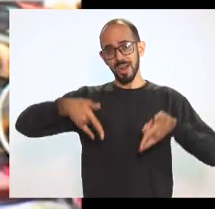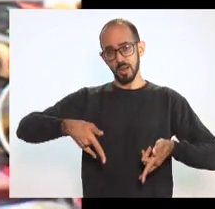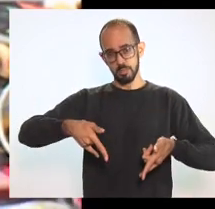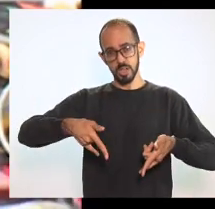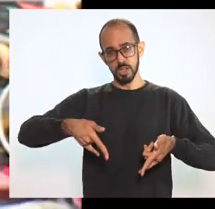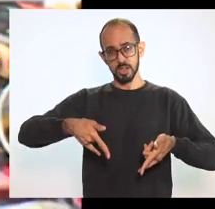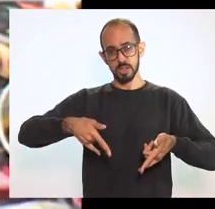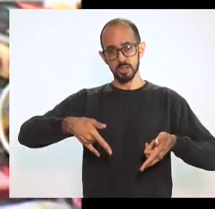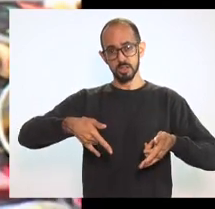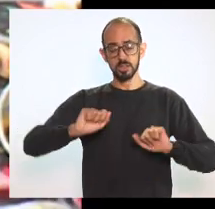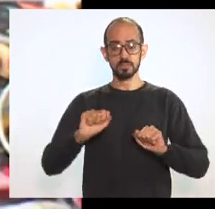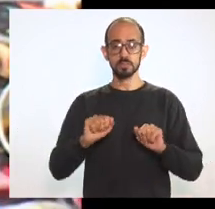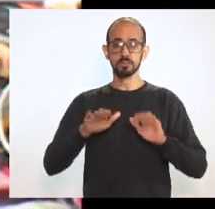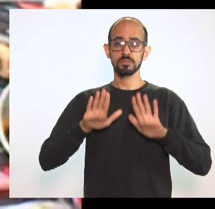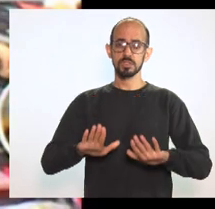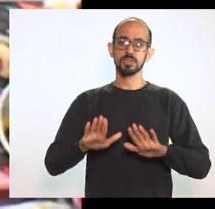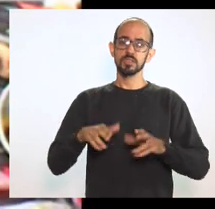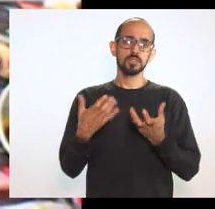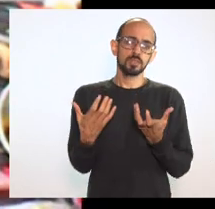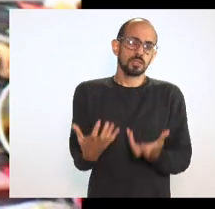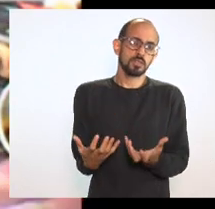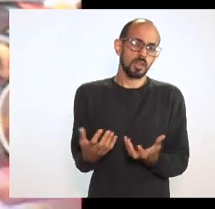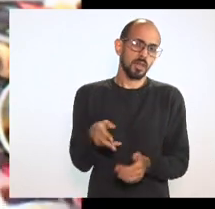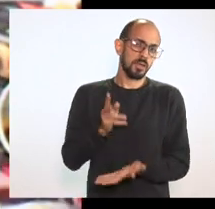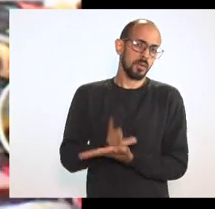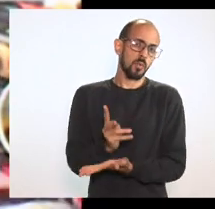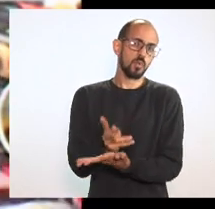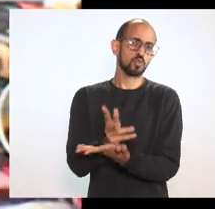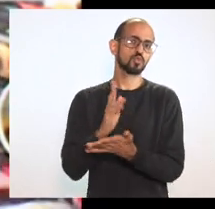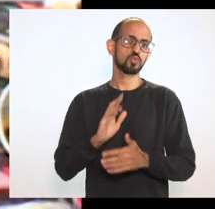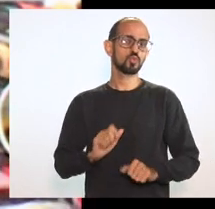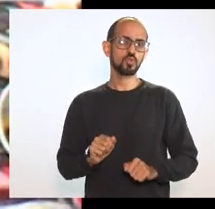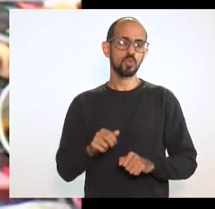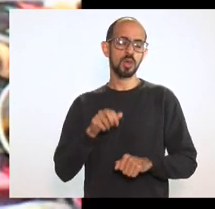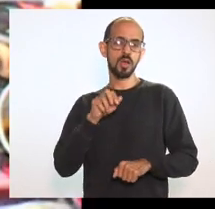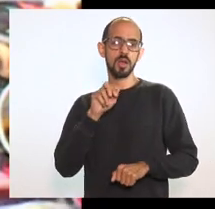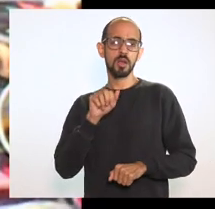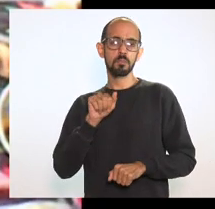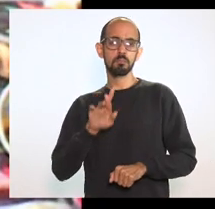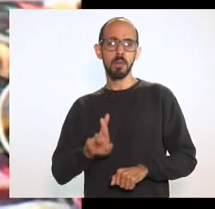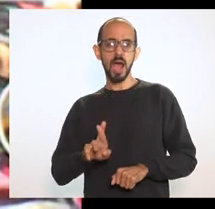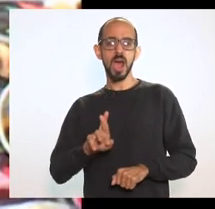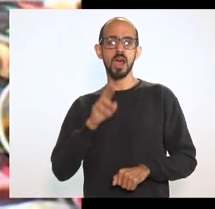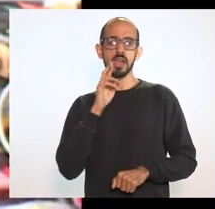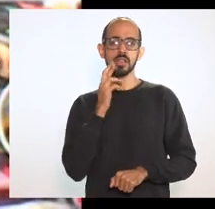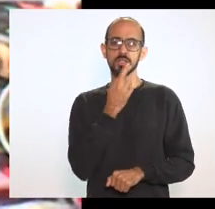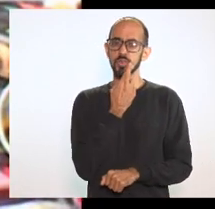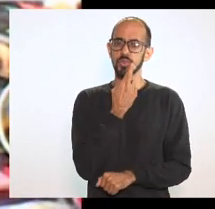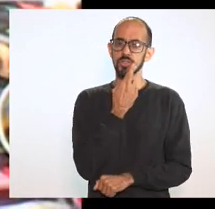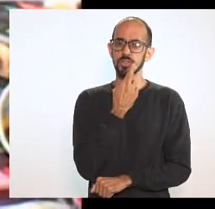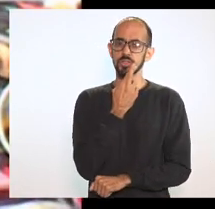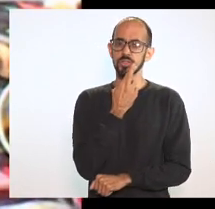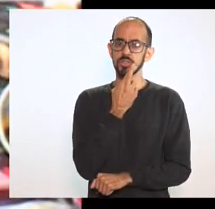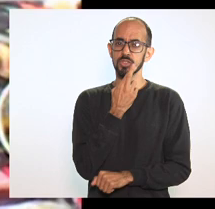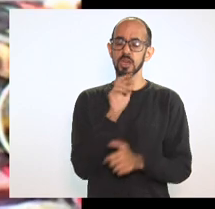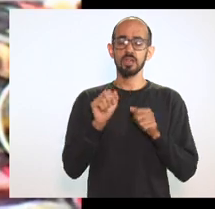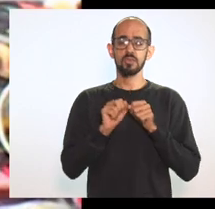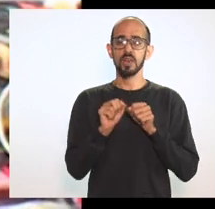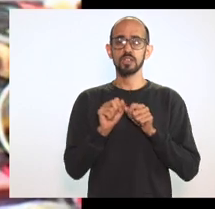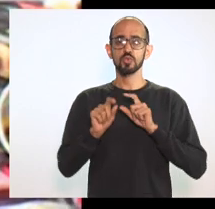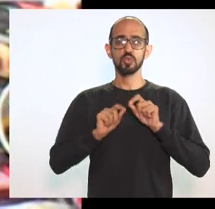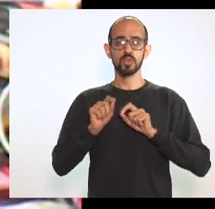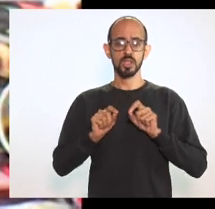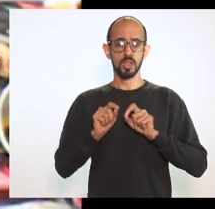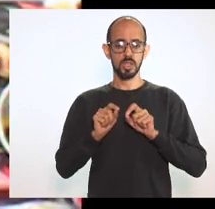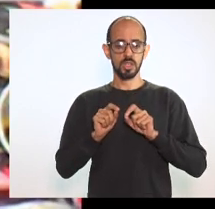aulas. Só que ele quer deixar bar funcionando. Ele quer deixar restaurante funcionando. Aí, o que, que ele faz? Faz